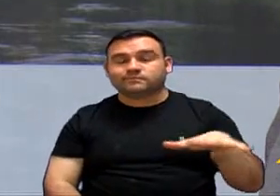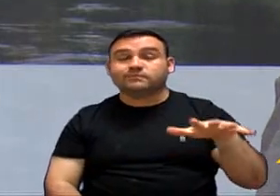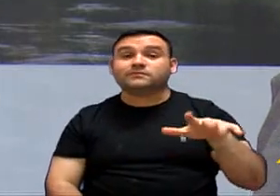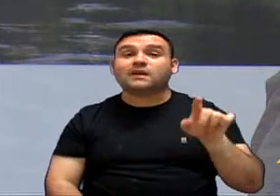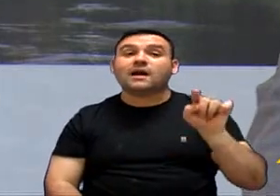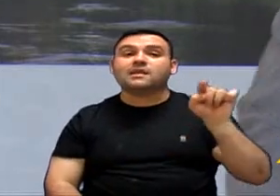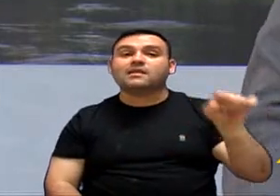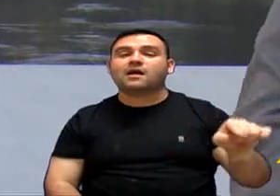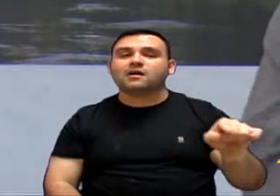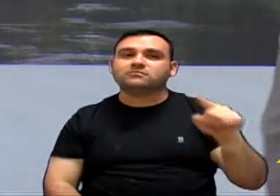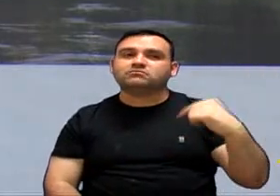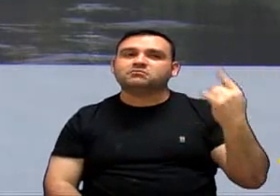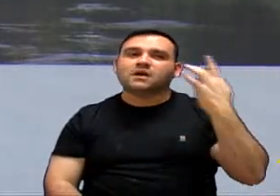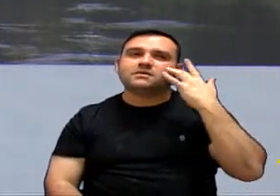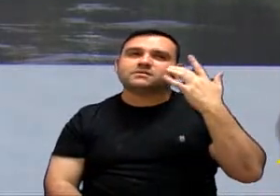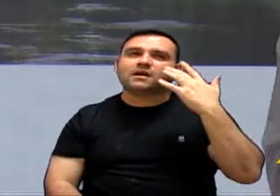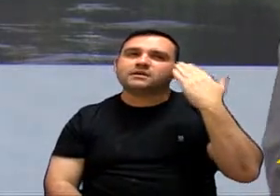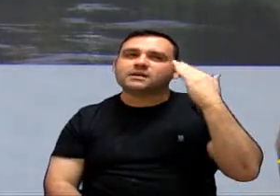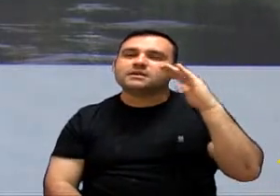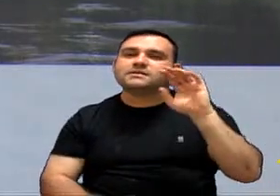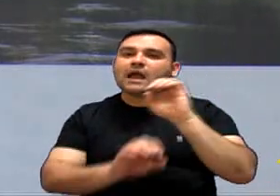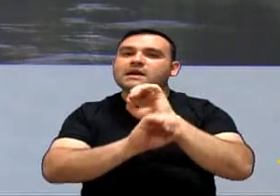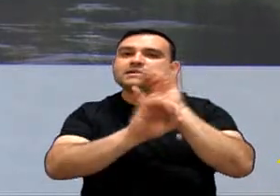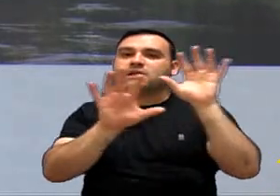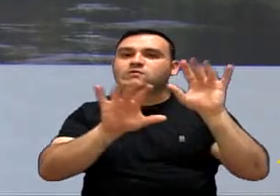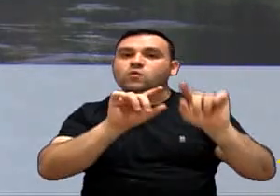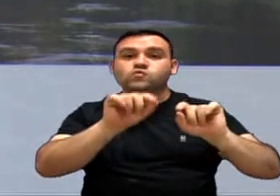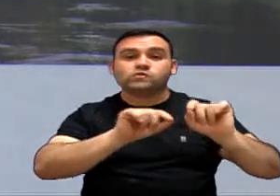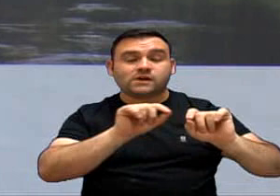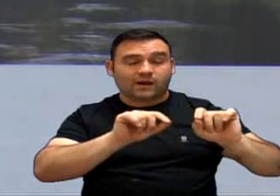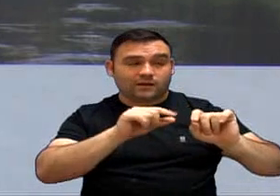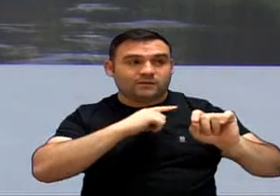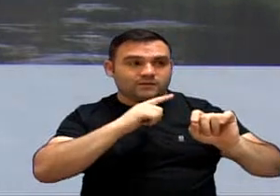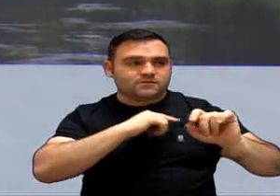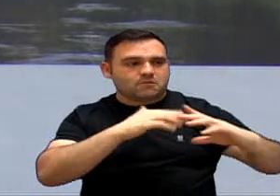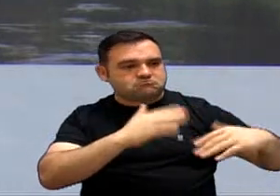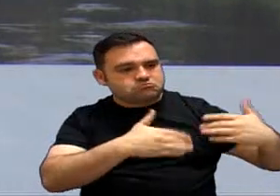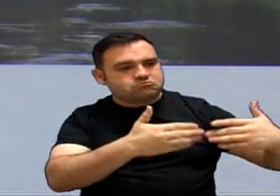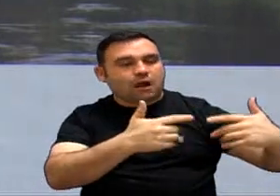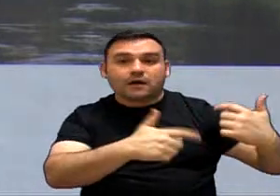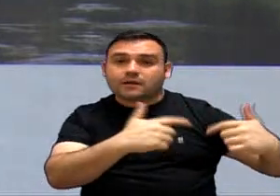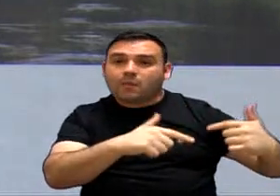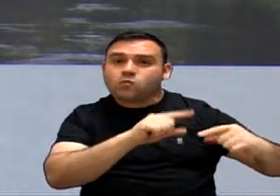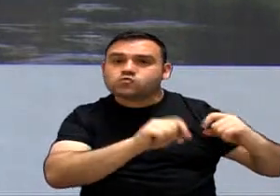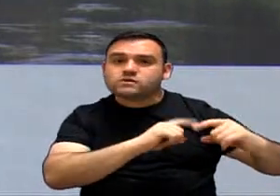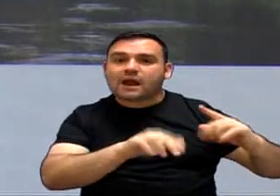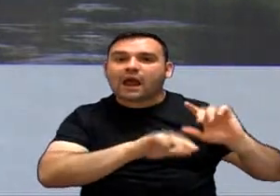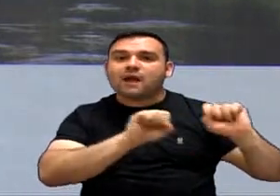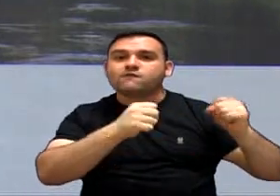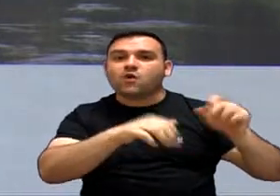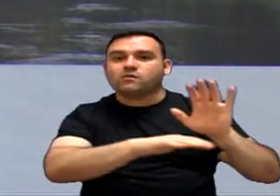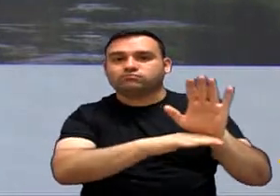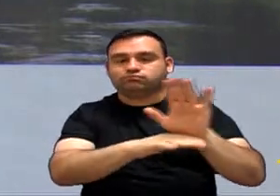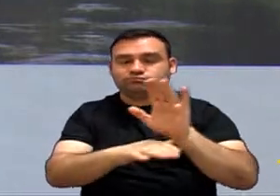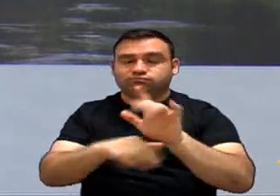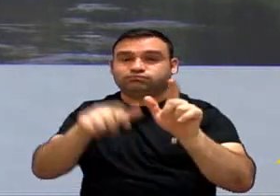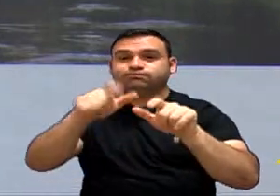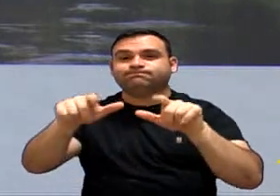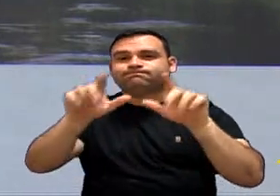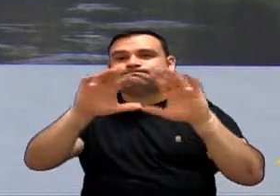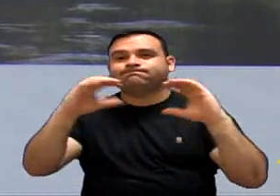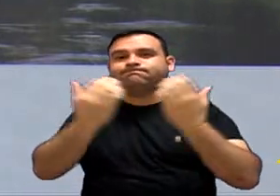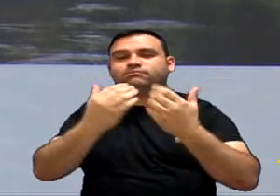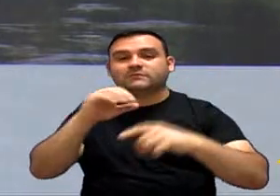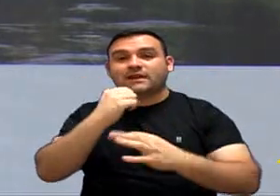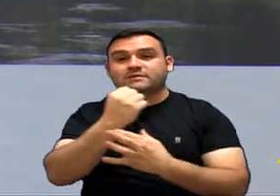E lá nós entendemos um pouco mais de tudo que vem fazer o que vem sendo feito em prol da comunidade em relação